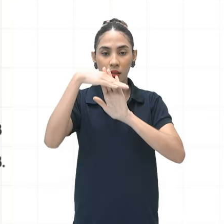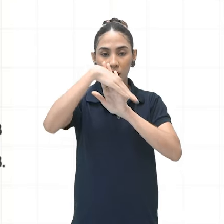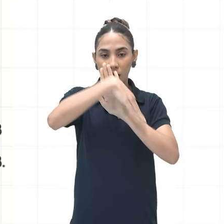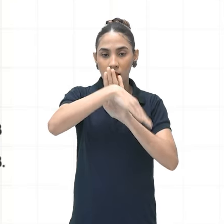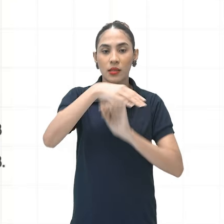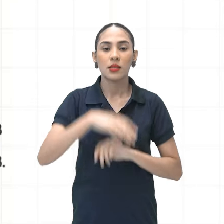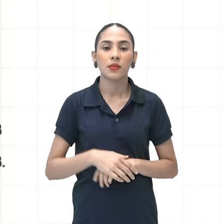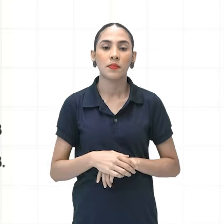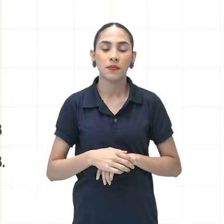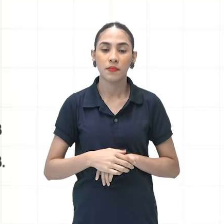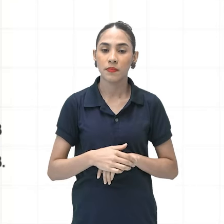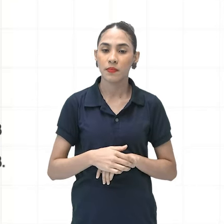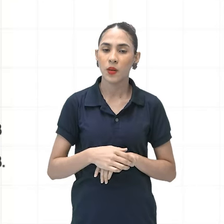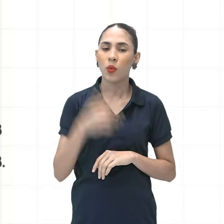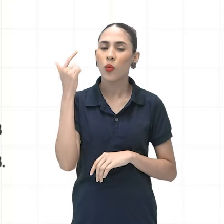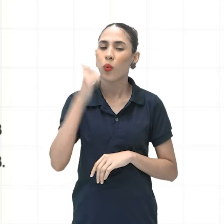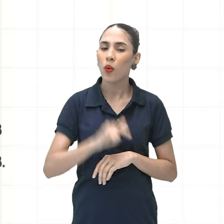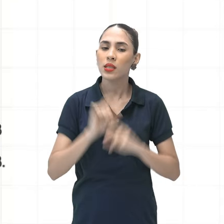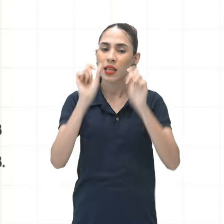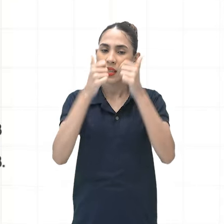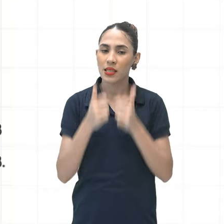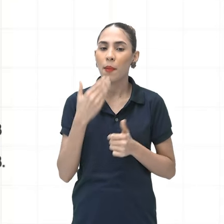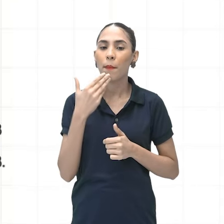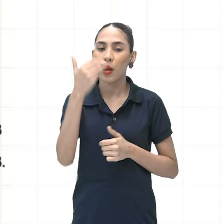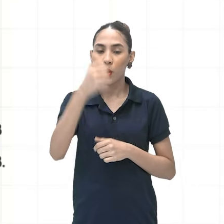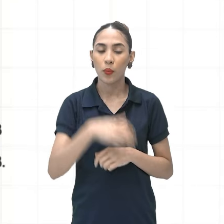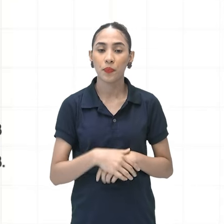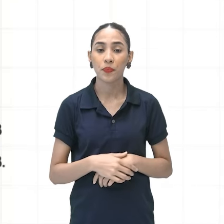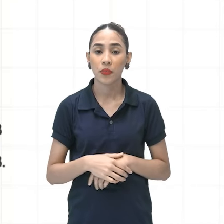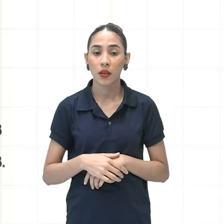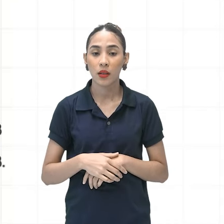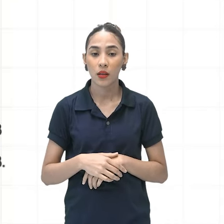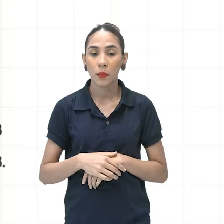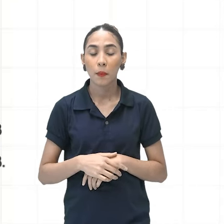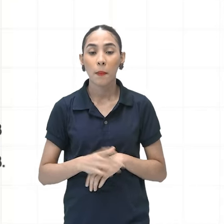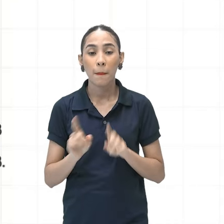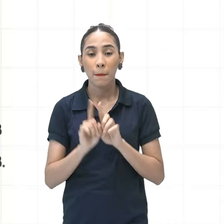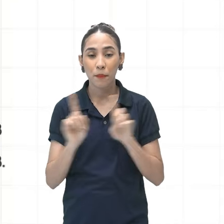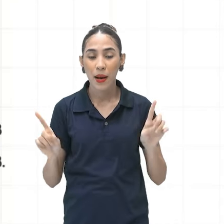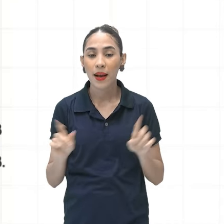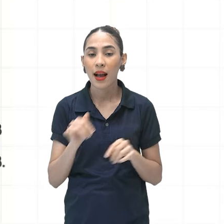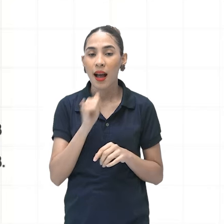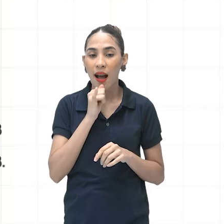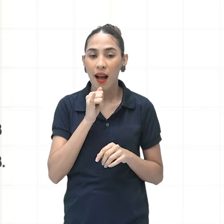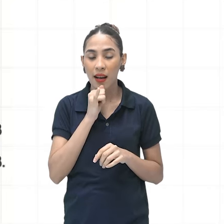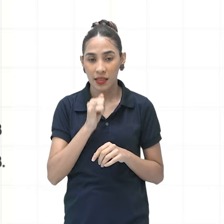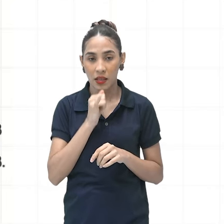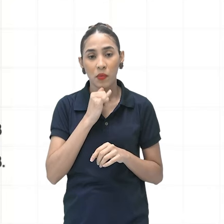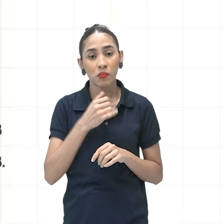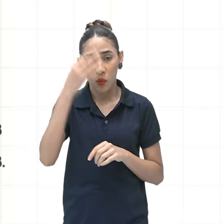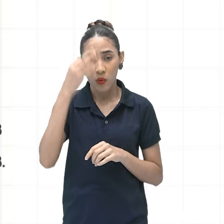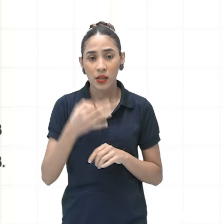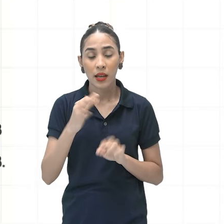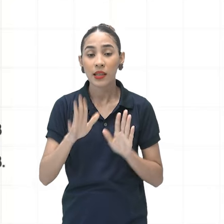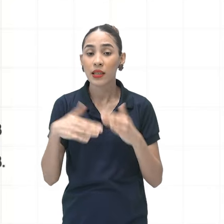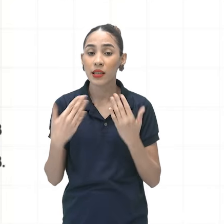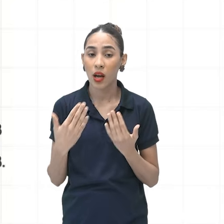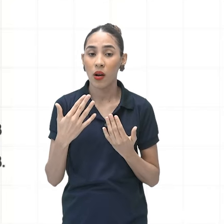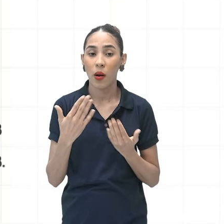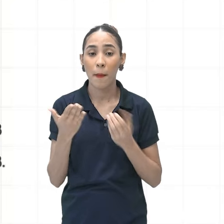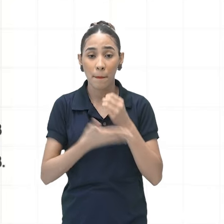decrescente para a gente visualizar melhor. No entanto, ele ainda assim está coerente. Então, baseado